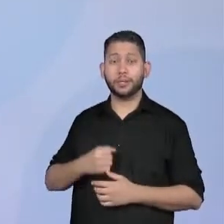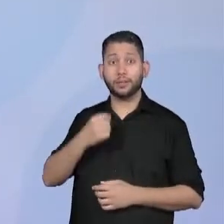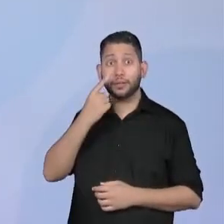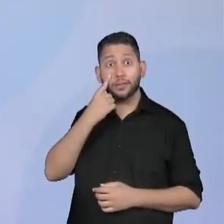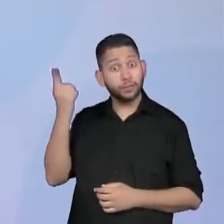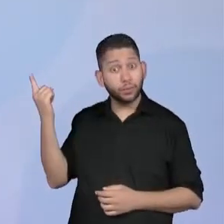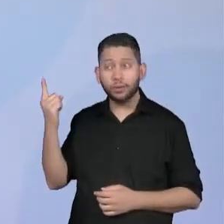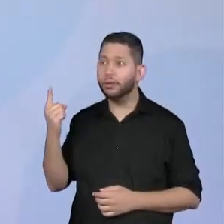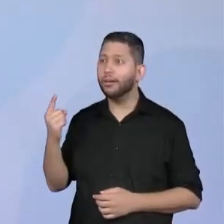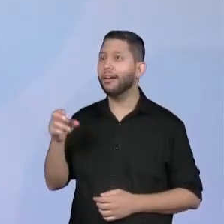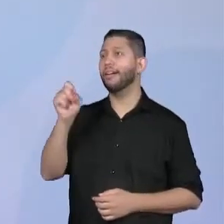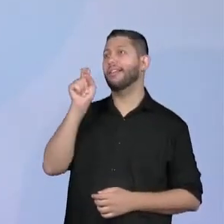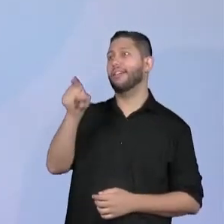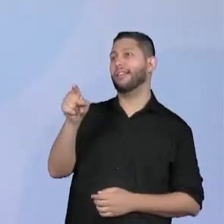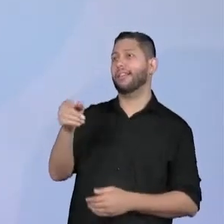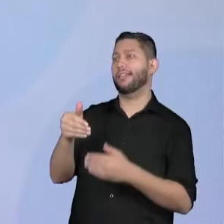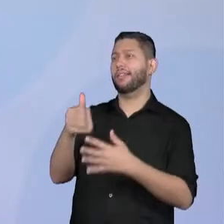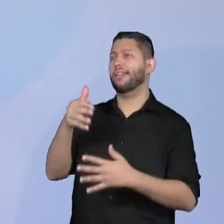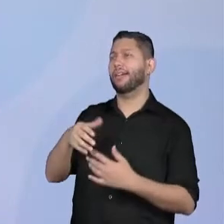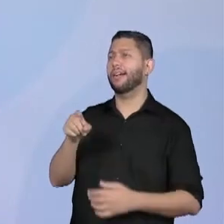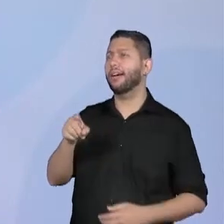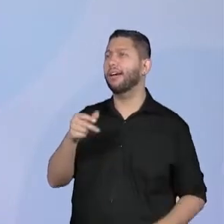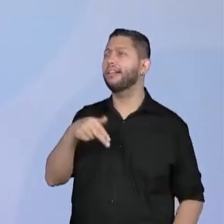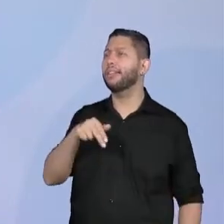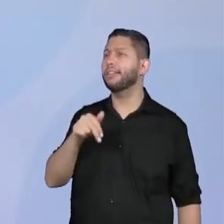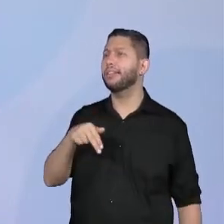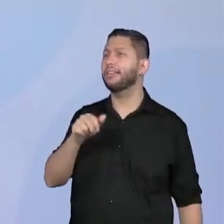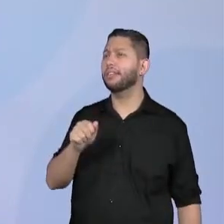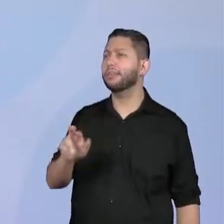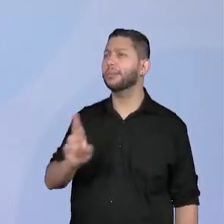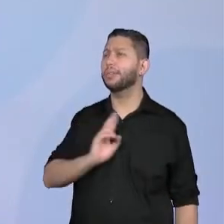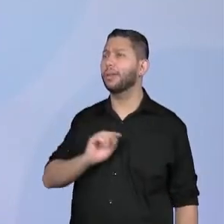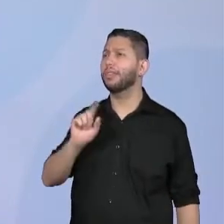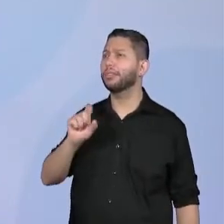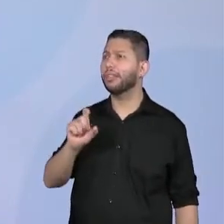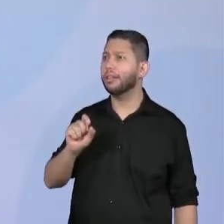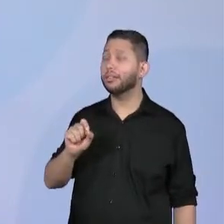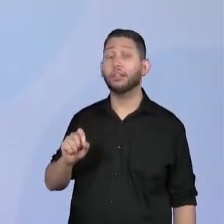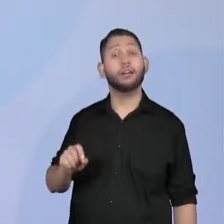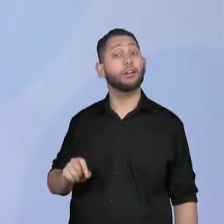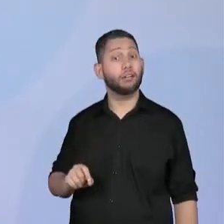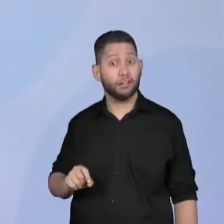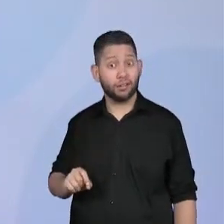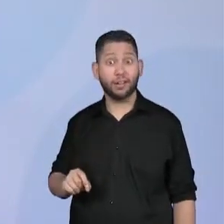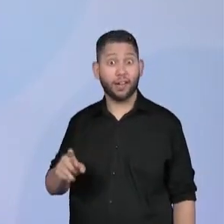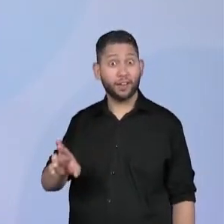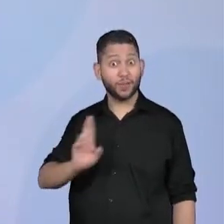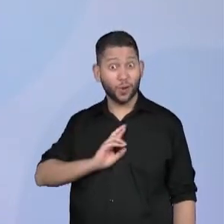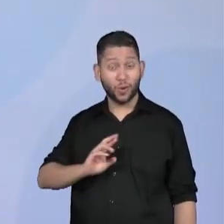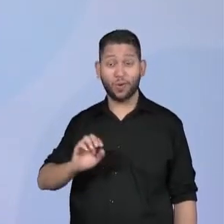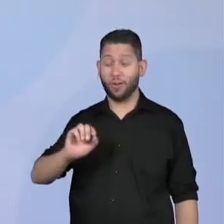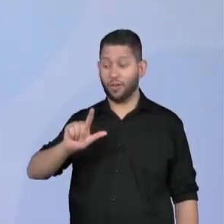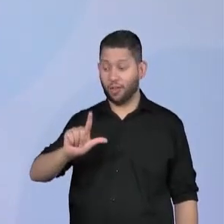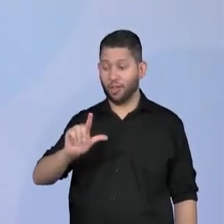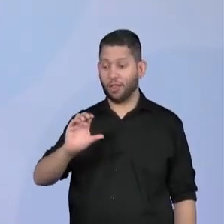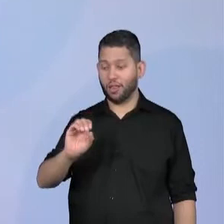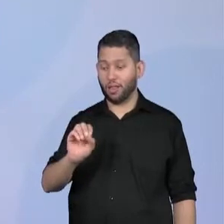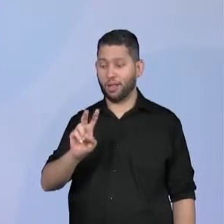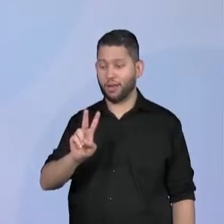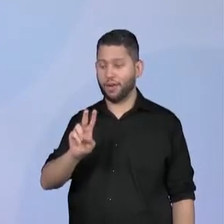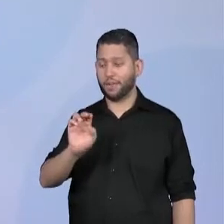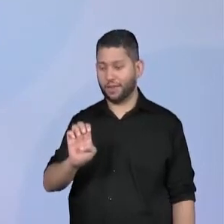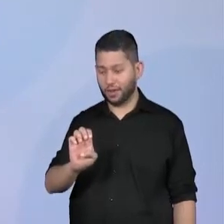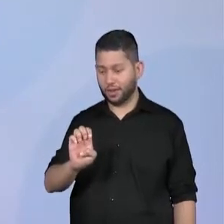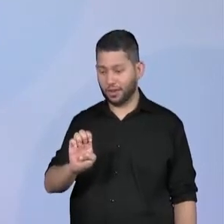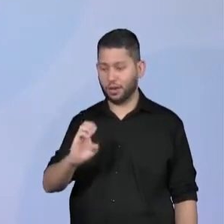10. Será que é isso mesmo? Vamos contar aqui. Ela também falou que I love the colors, eu amo as cores. Ótimo, vamos